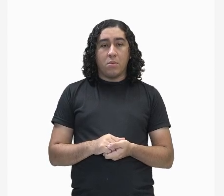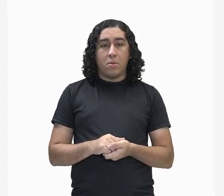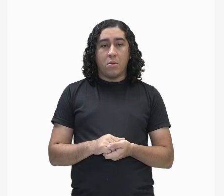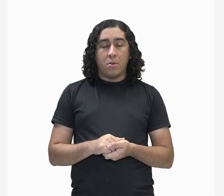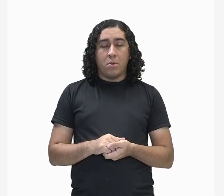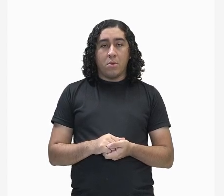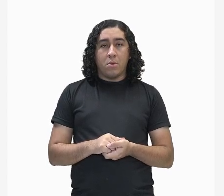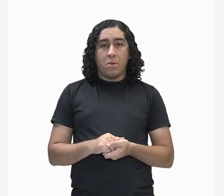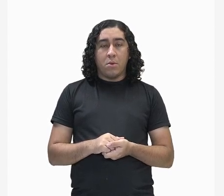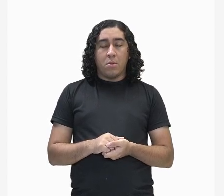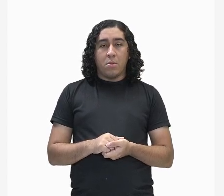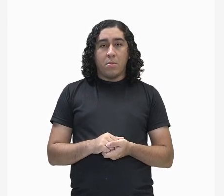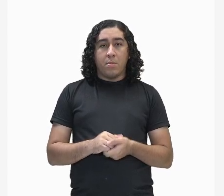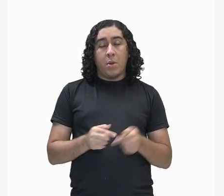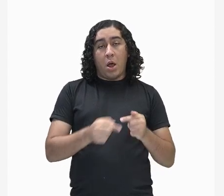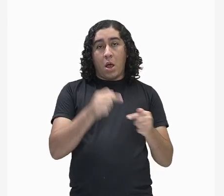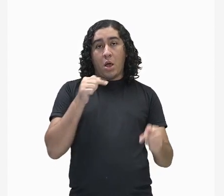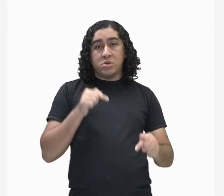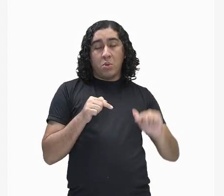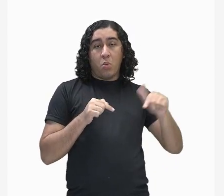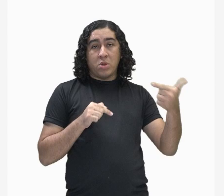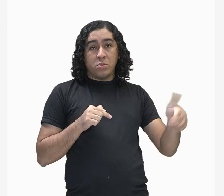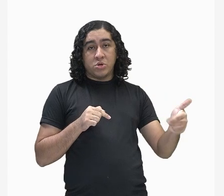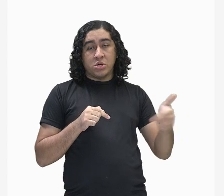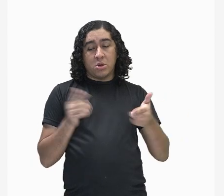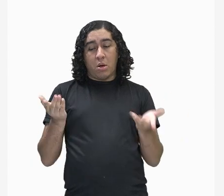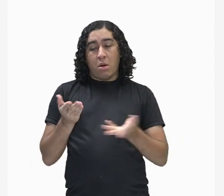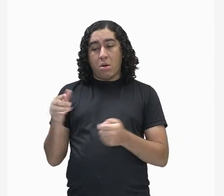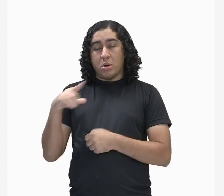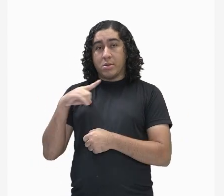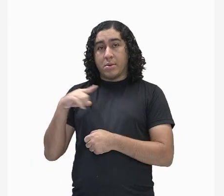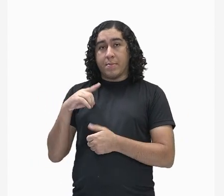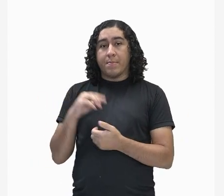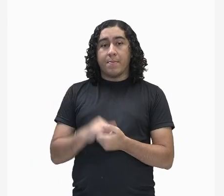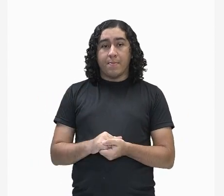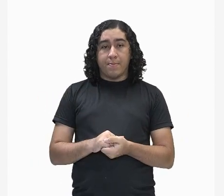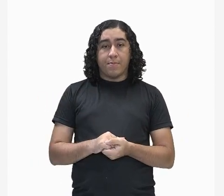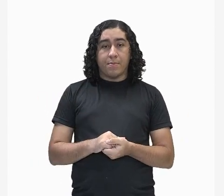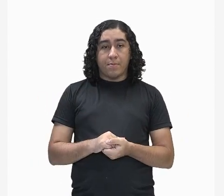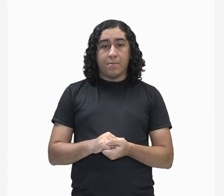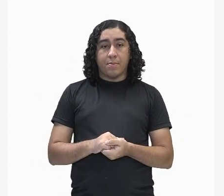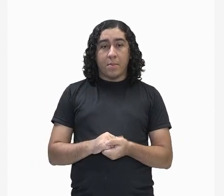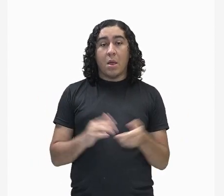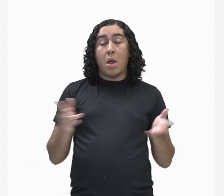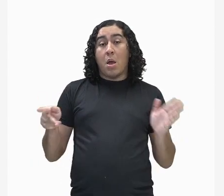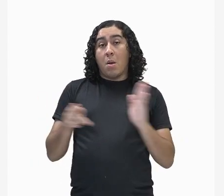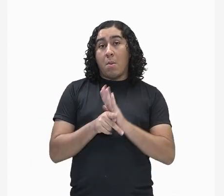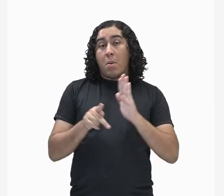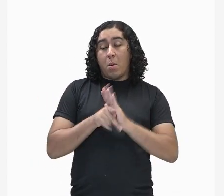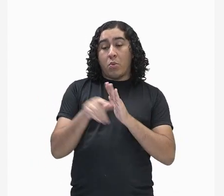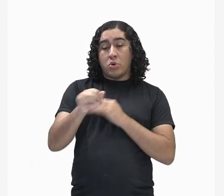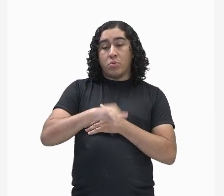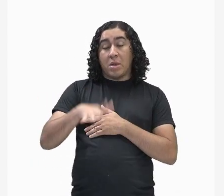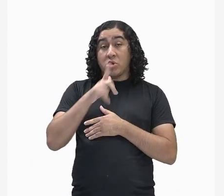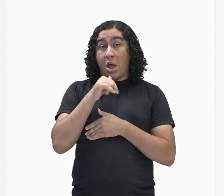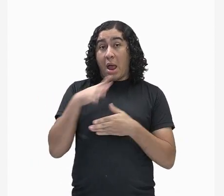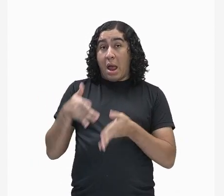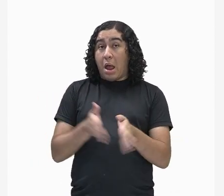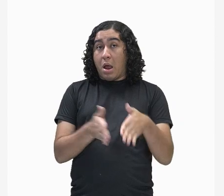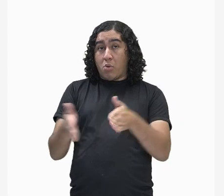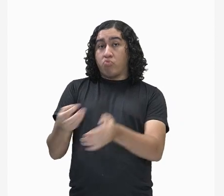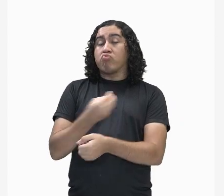estávamos falando dos invertebrados. São exclusivamente de ambiente aquático, né? Todos os peixes vivem no